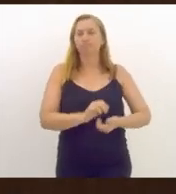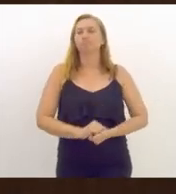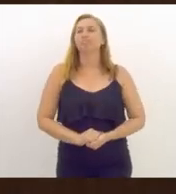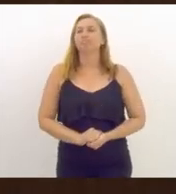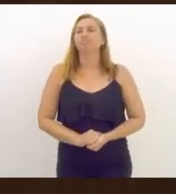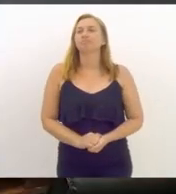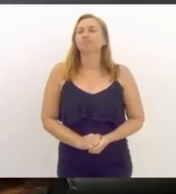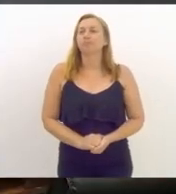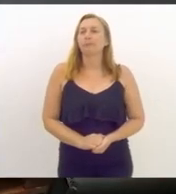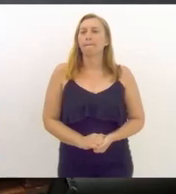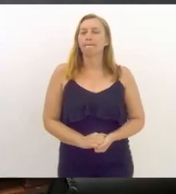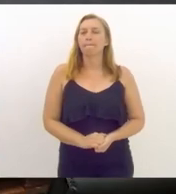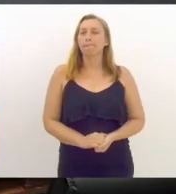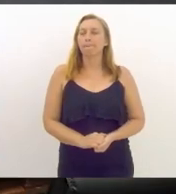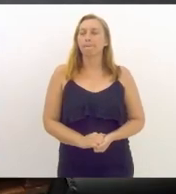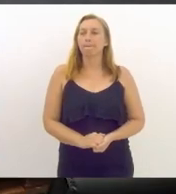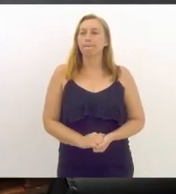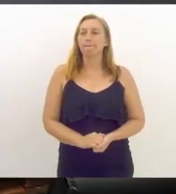peça